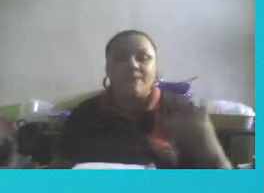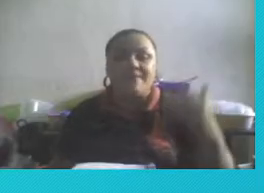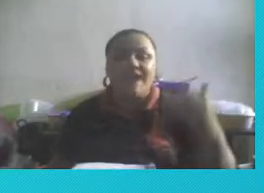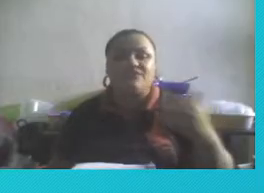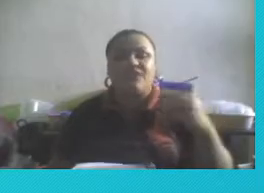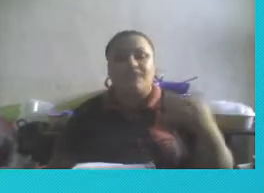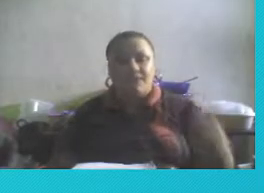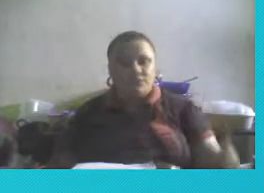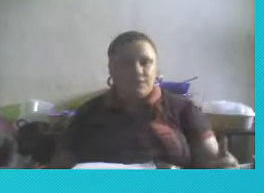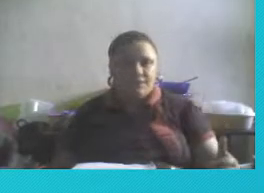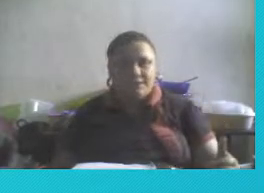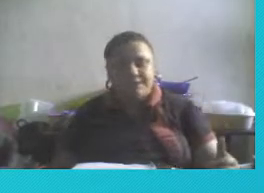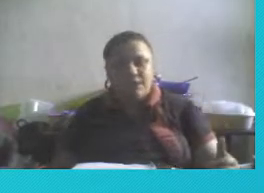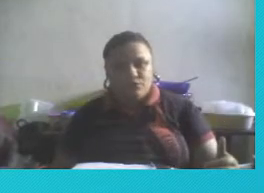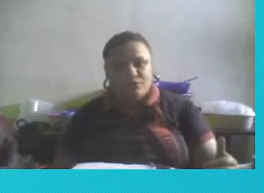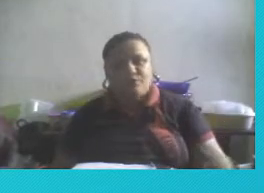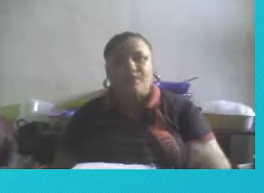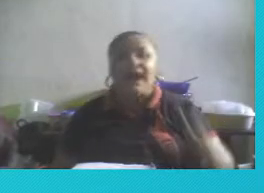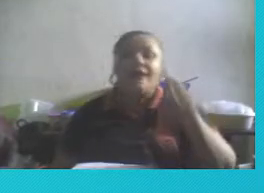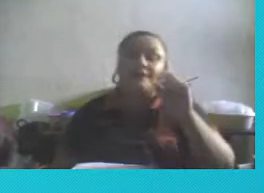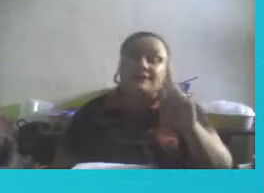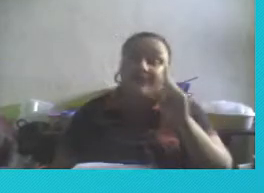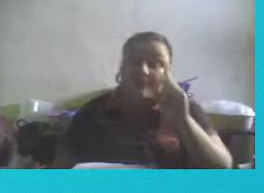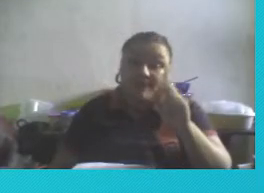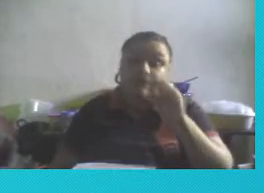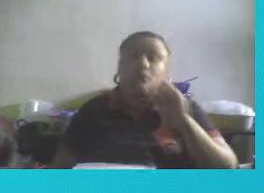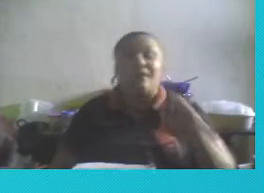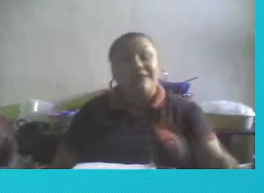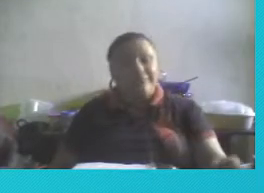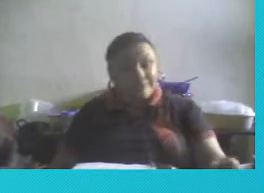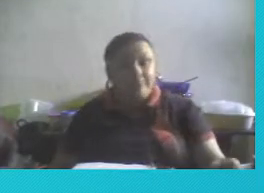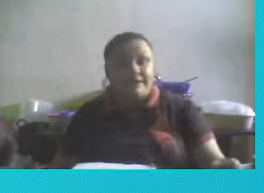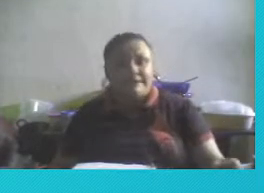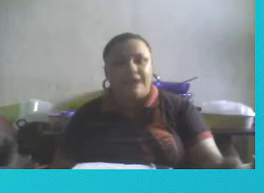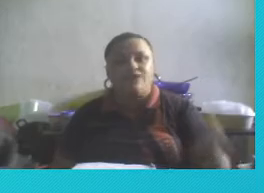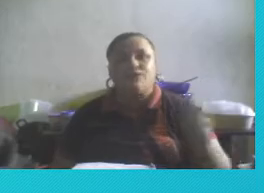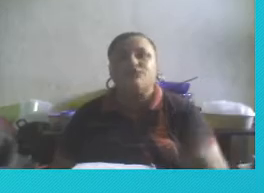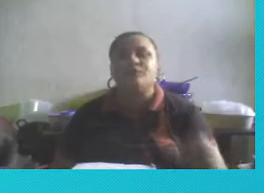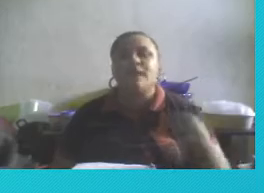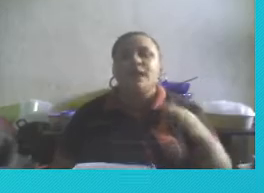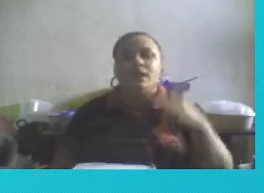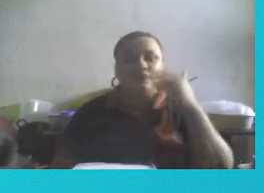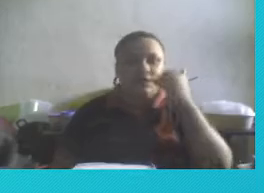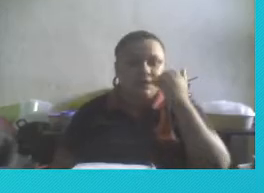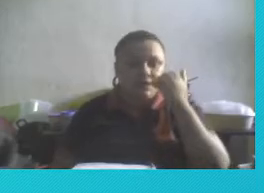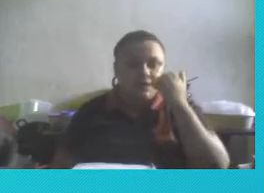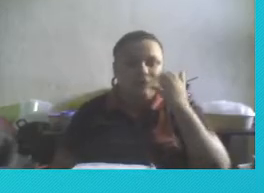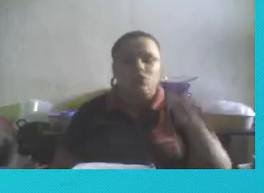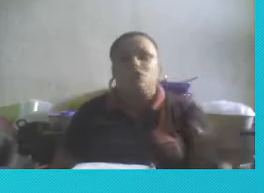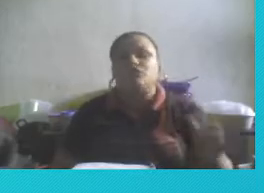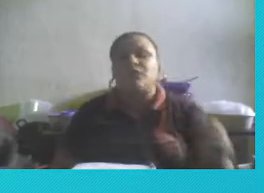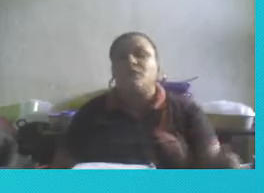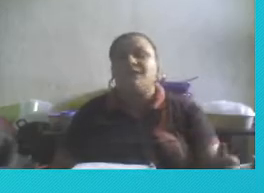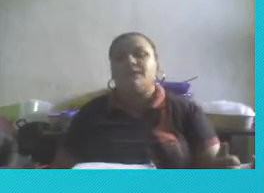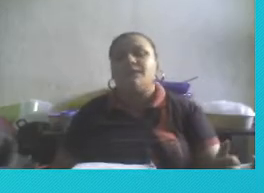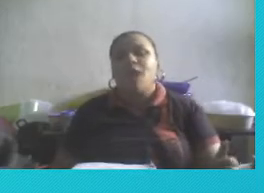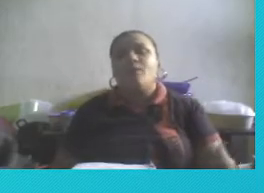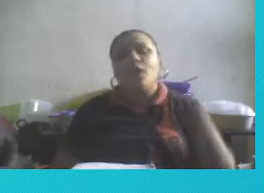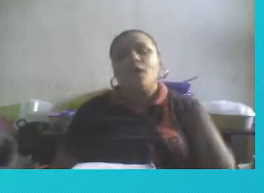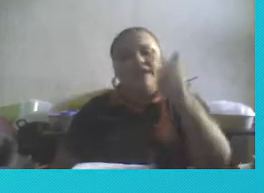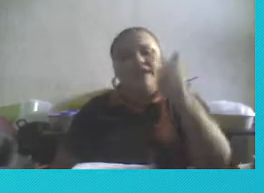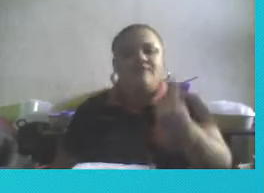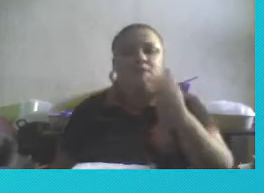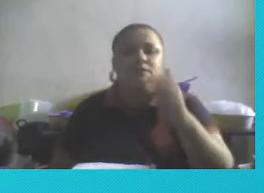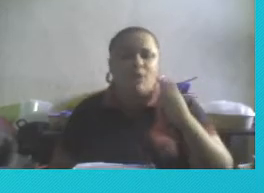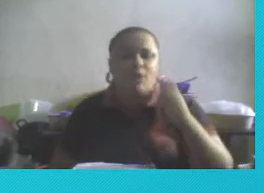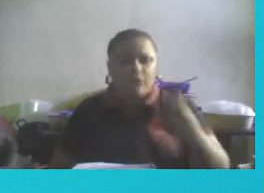procurar imediatamente o serviço de saúde. Assim, tem a perda do paladar também, tá, gente? Você não sente o gosto da comida. Por